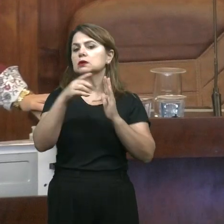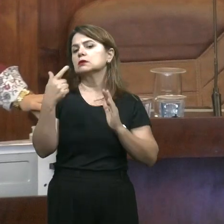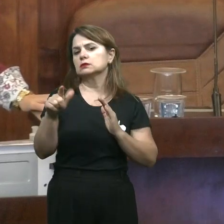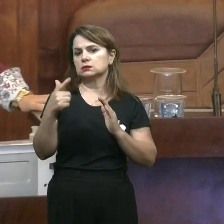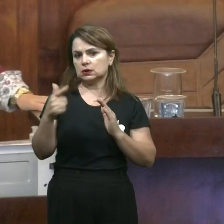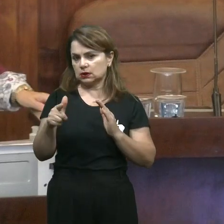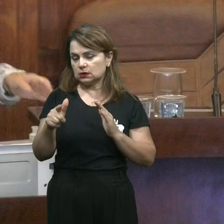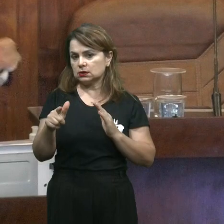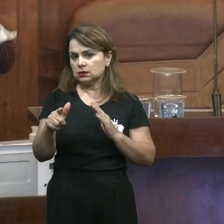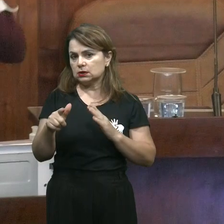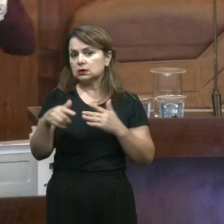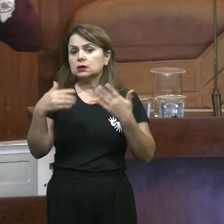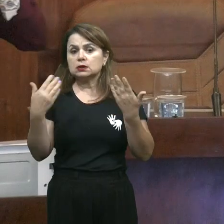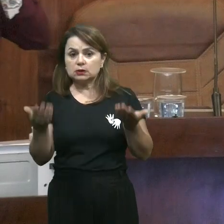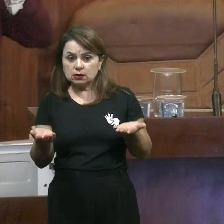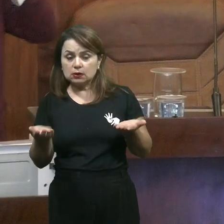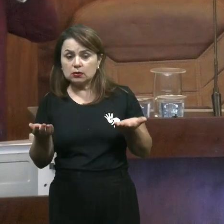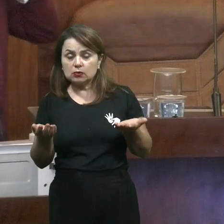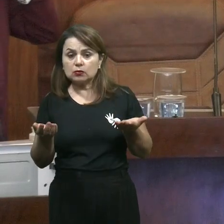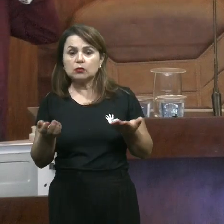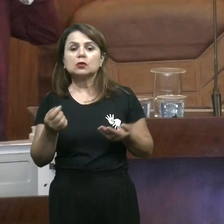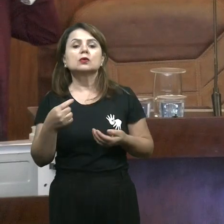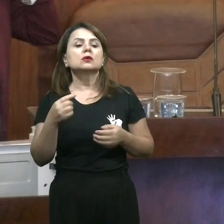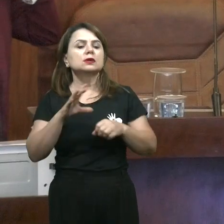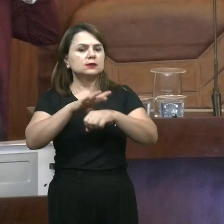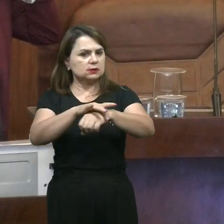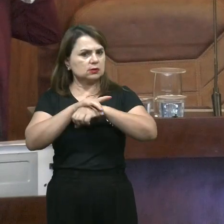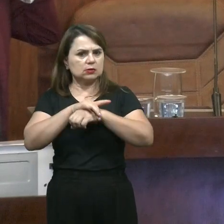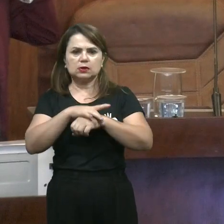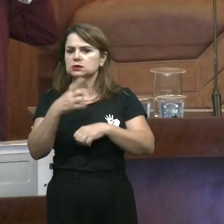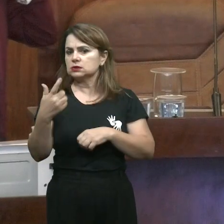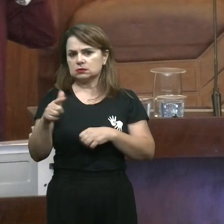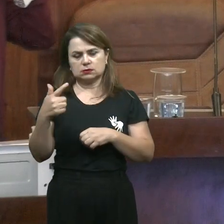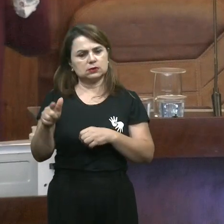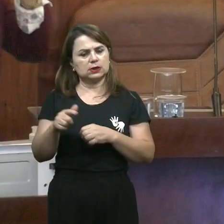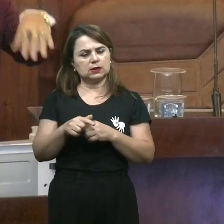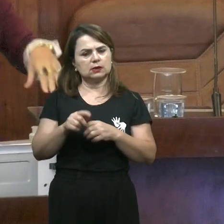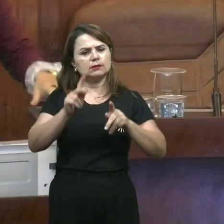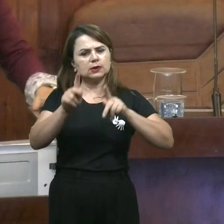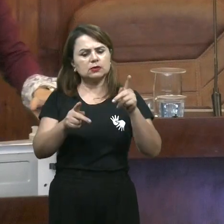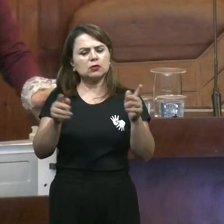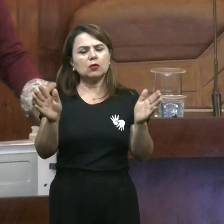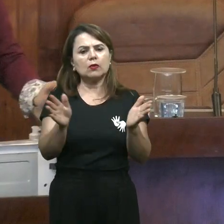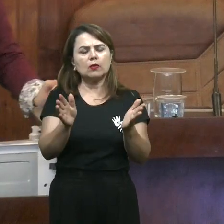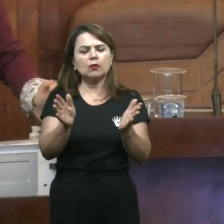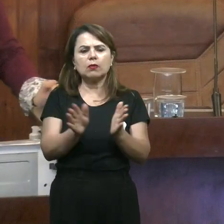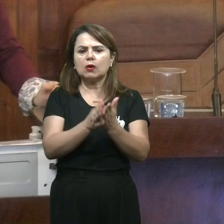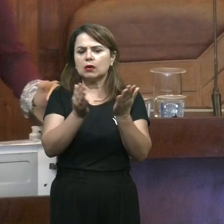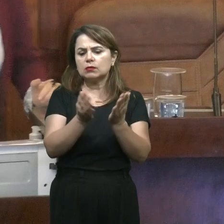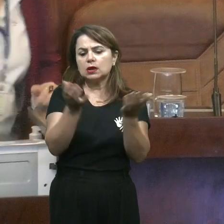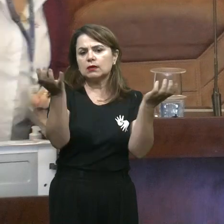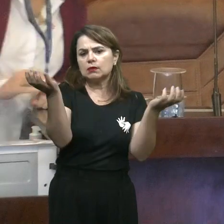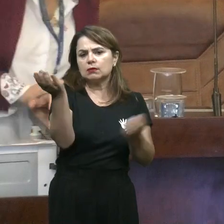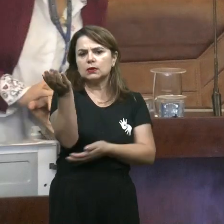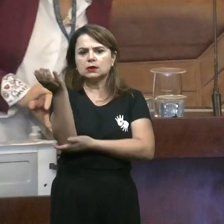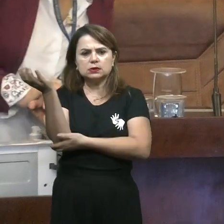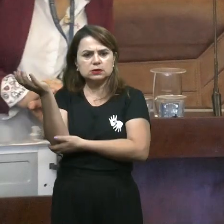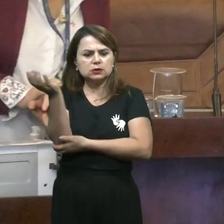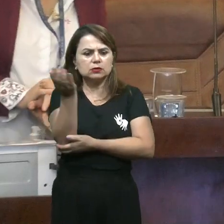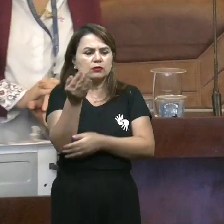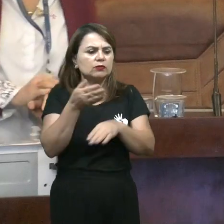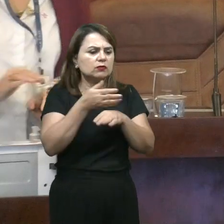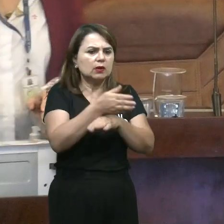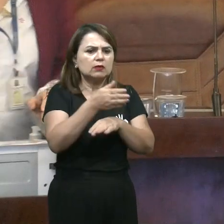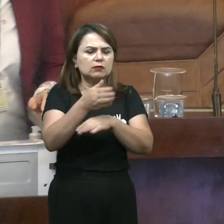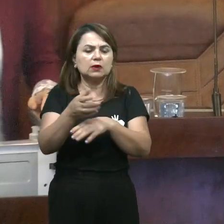há também a questão de falta de segurança andarilhos que se reúne diariamente pelo local os passageiros